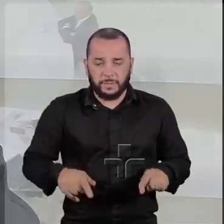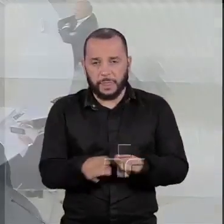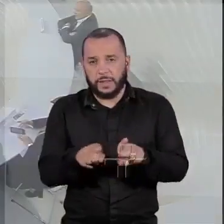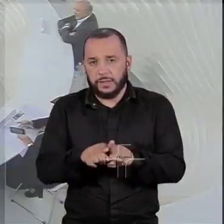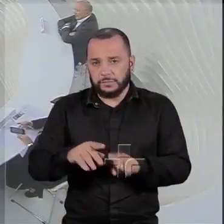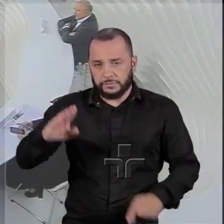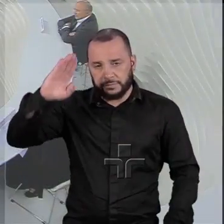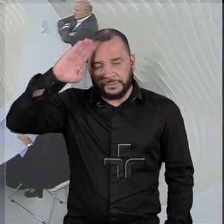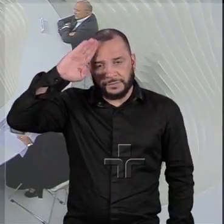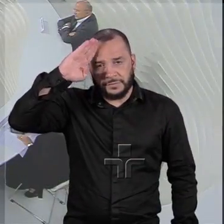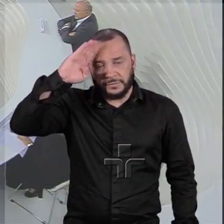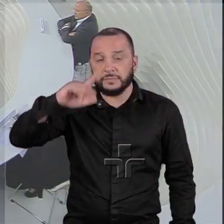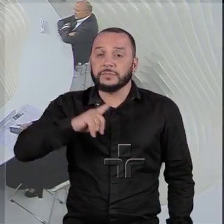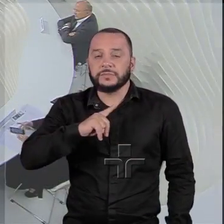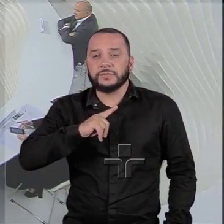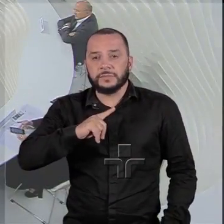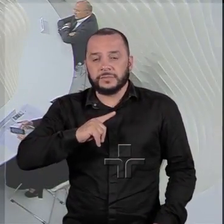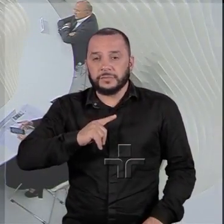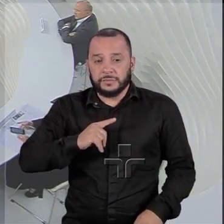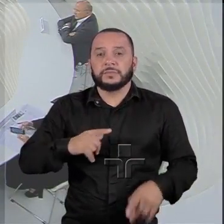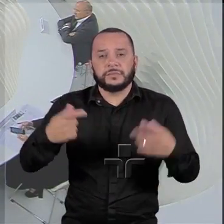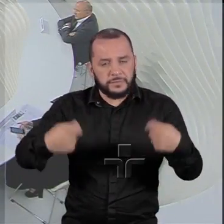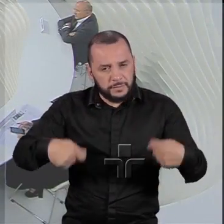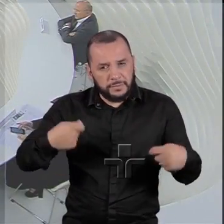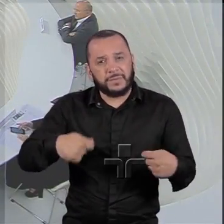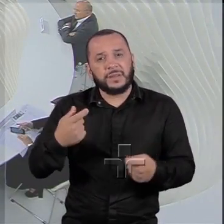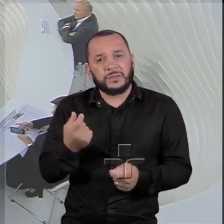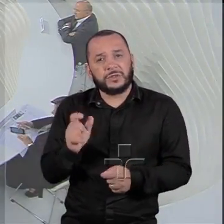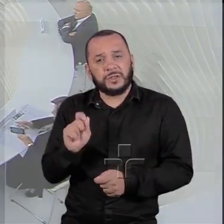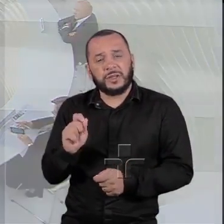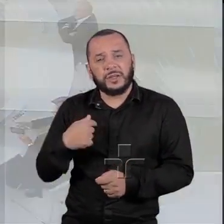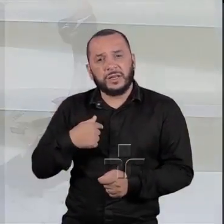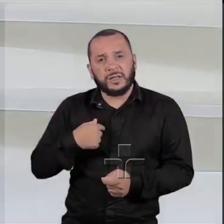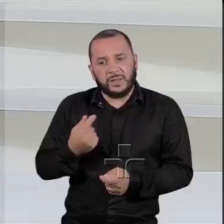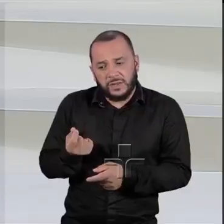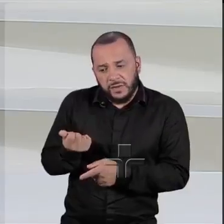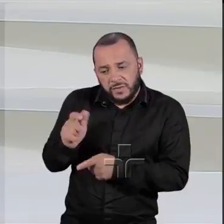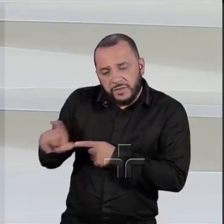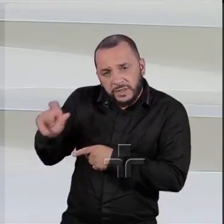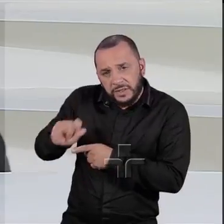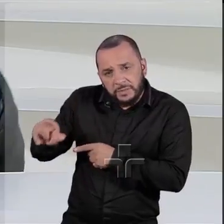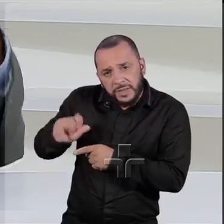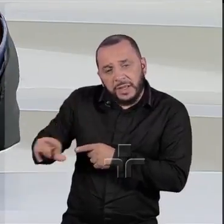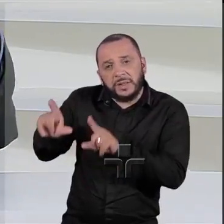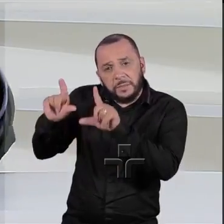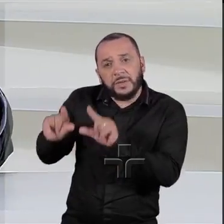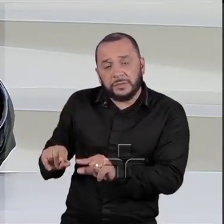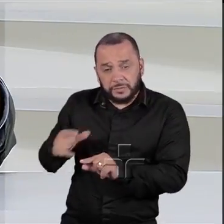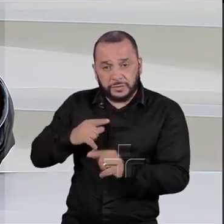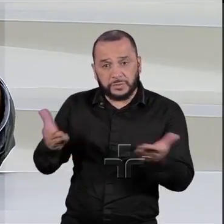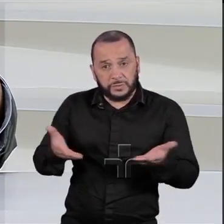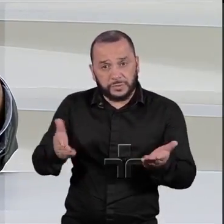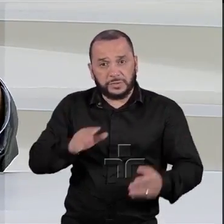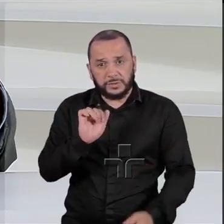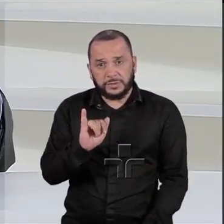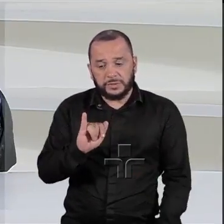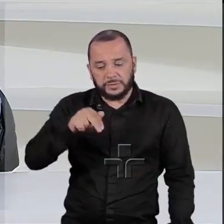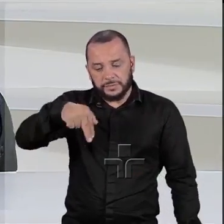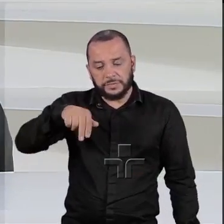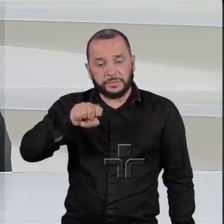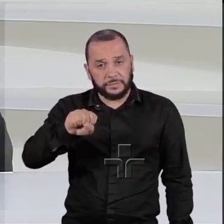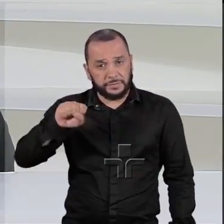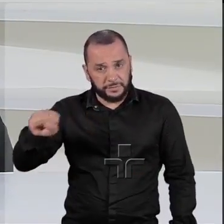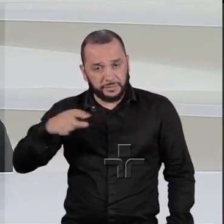a necessidade de financiamento vai ser muito menor. Hoje, o INSS cobra até 11% do